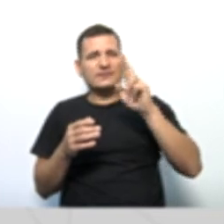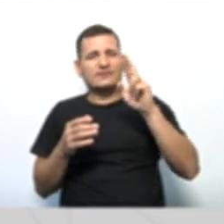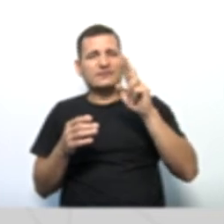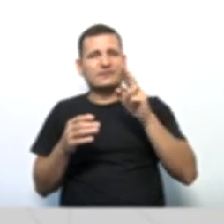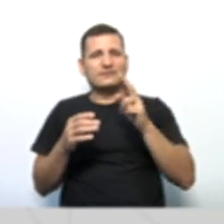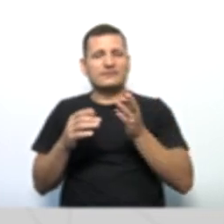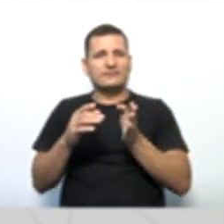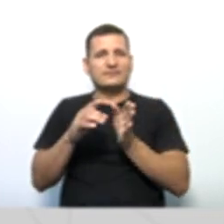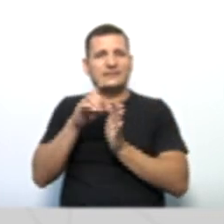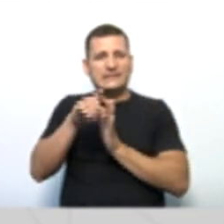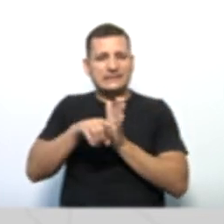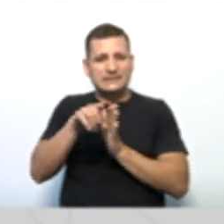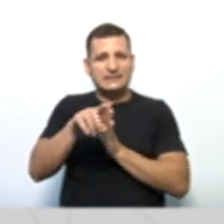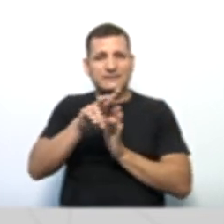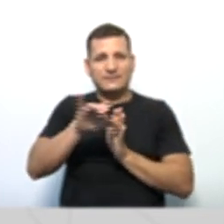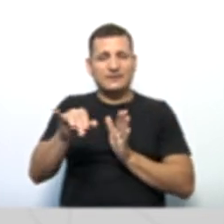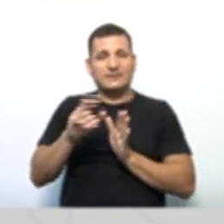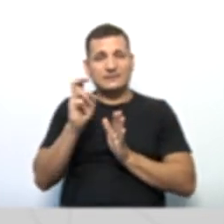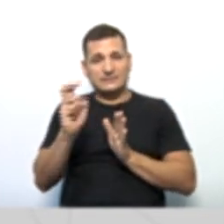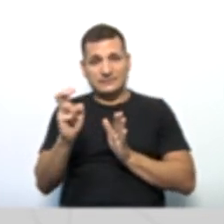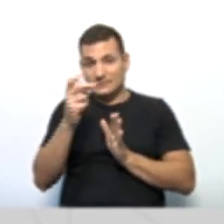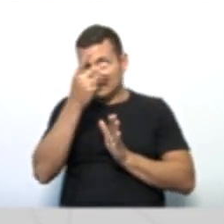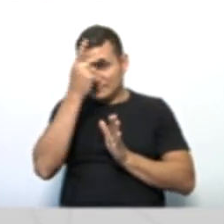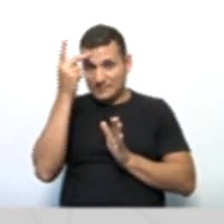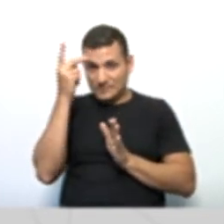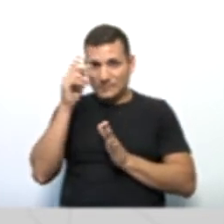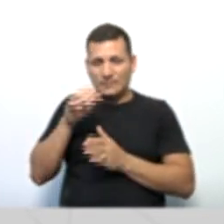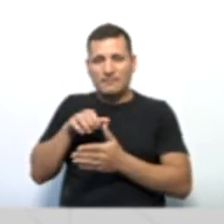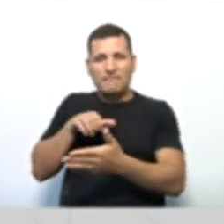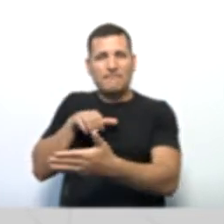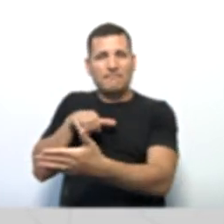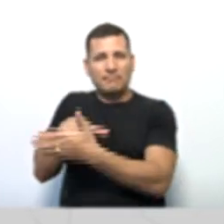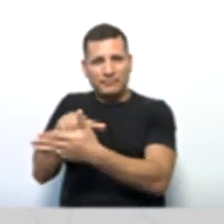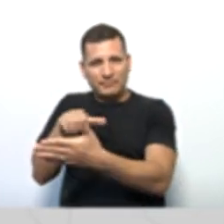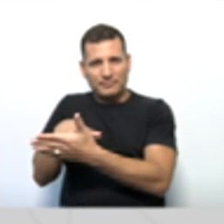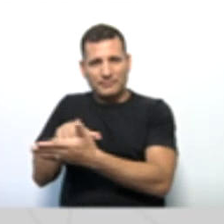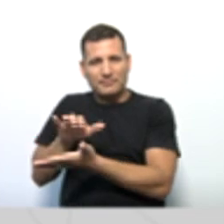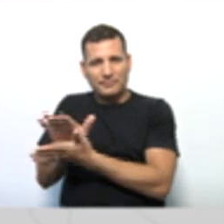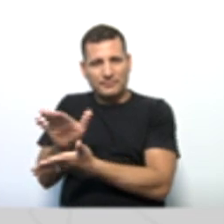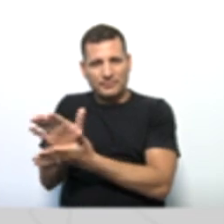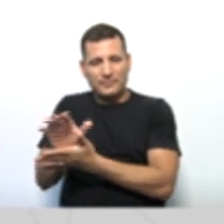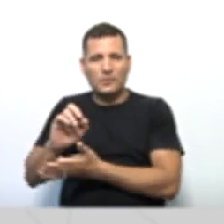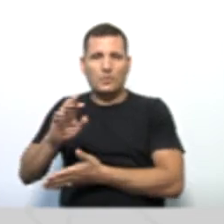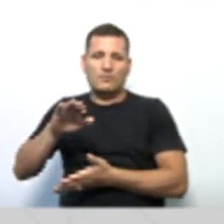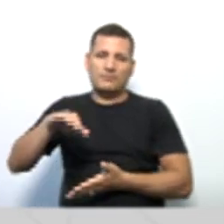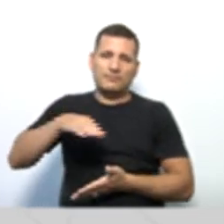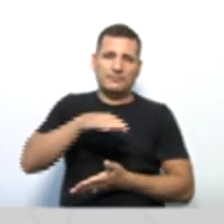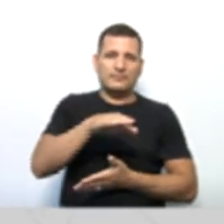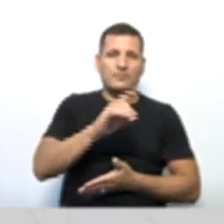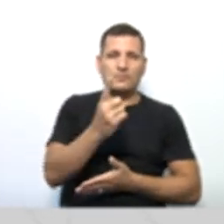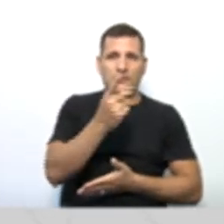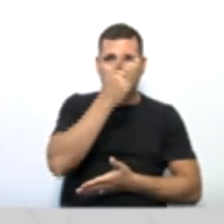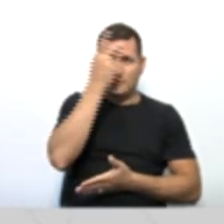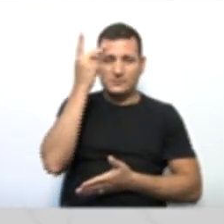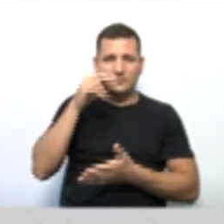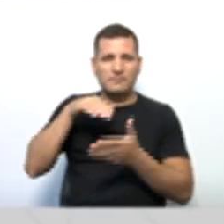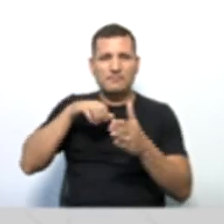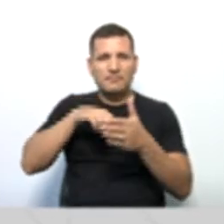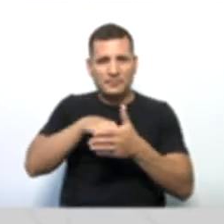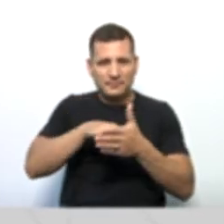professor? Vai pegar 5 pessoas de um lado ou vai pegar apenas 1 pessoa de outro, né? Aonde que eu